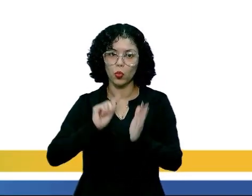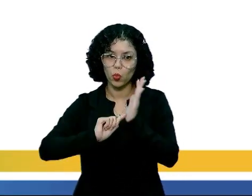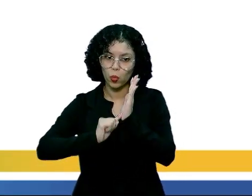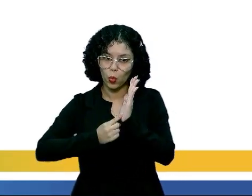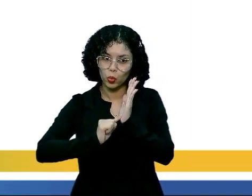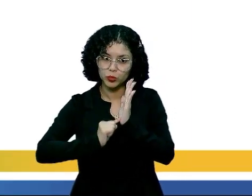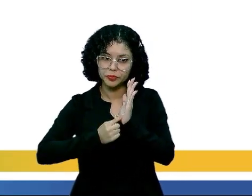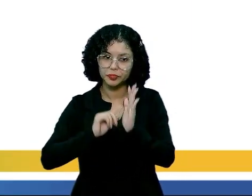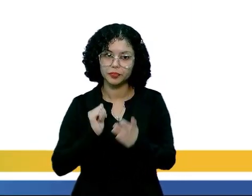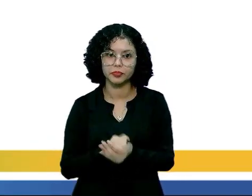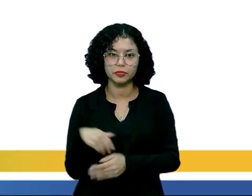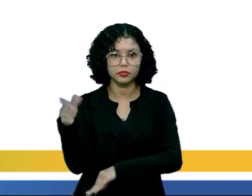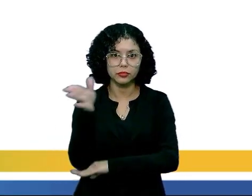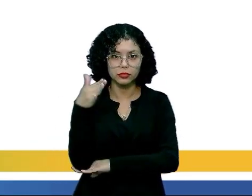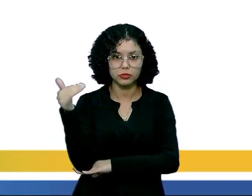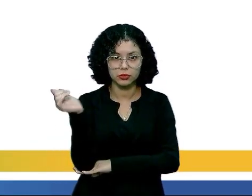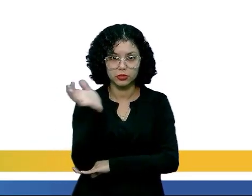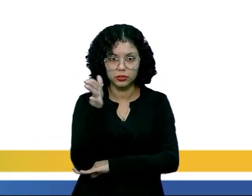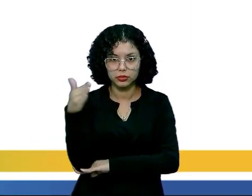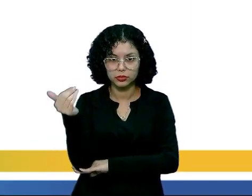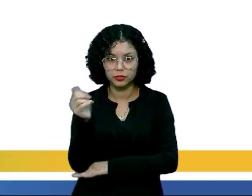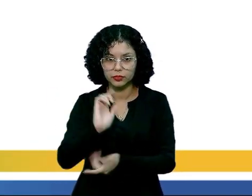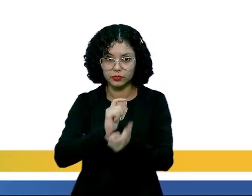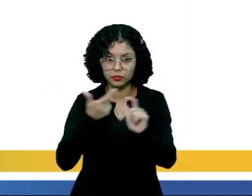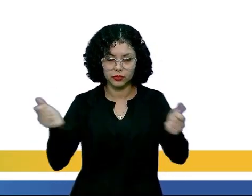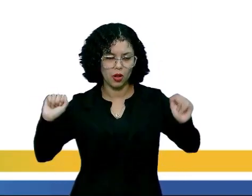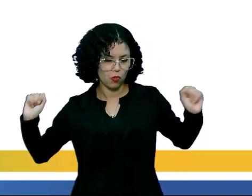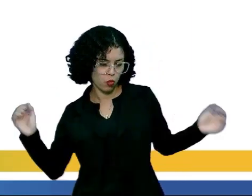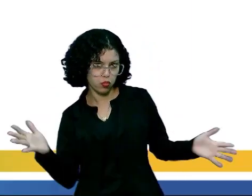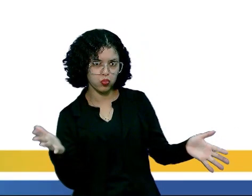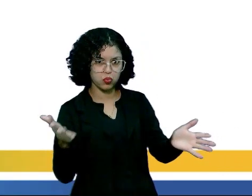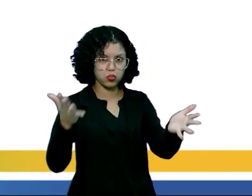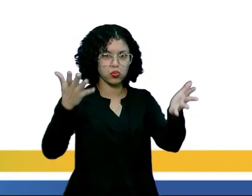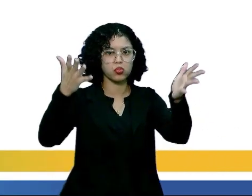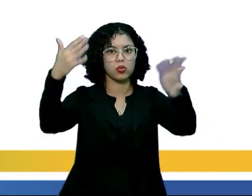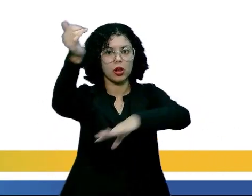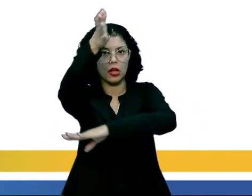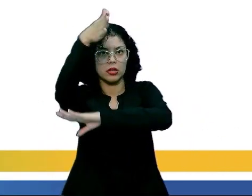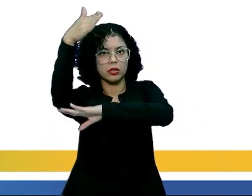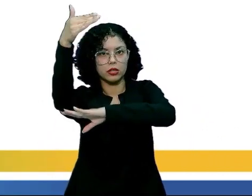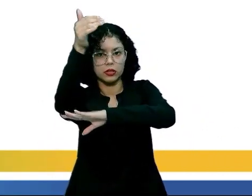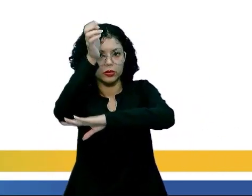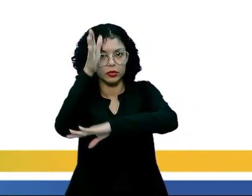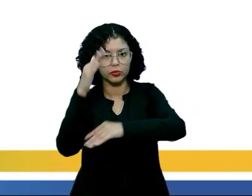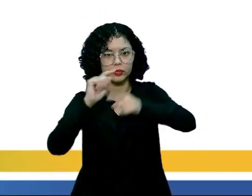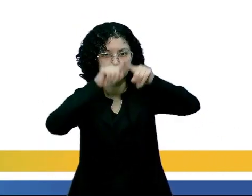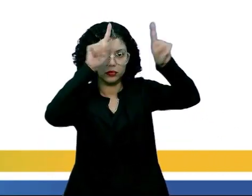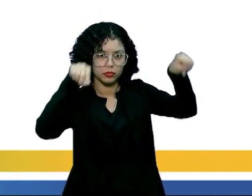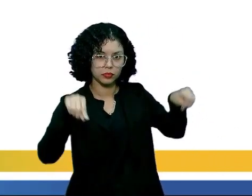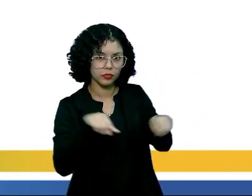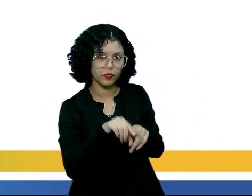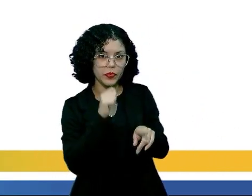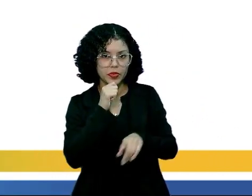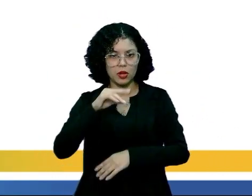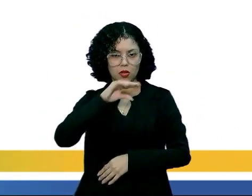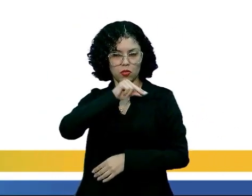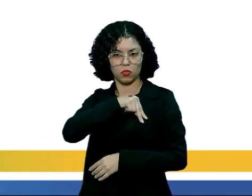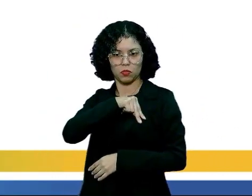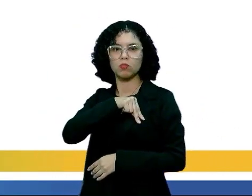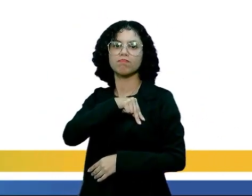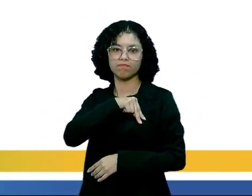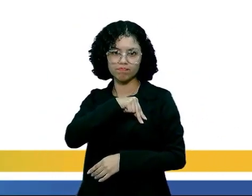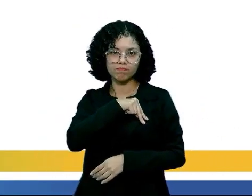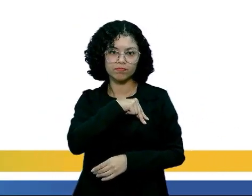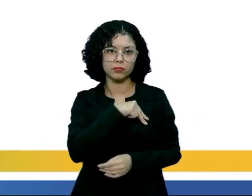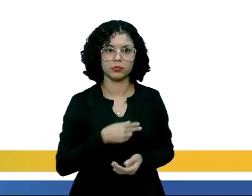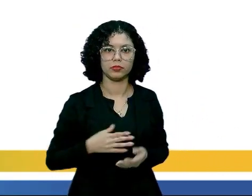ponto ó a bandeira no estádio é um estar a flâmula pendurada na parede do quarto o distintivo na camisa